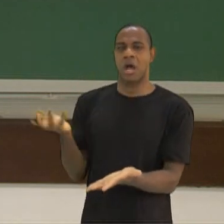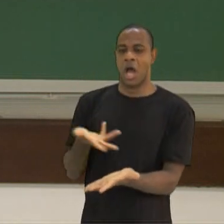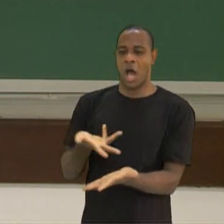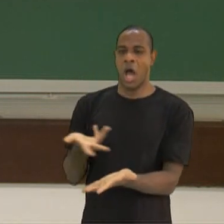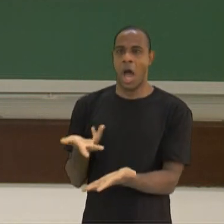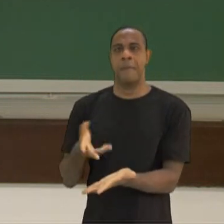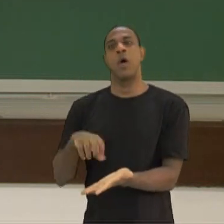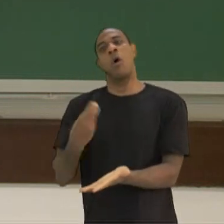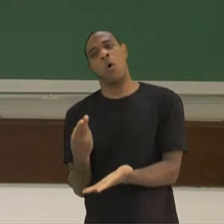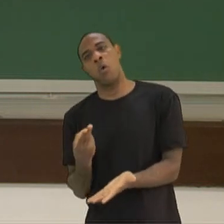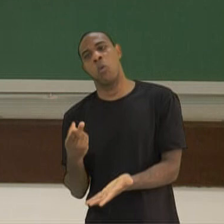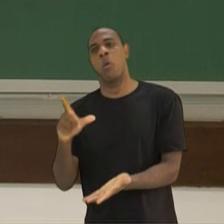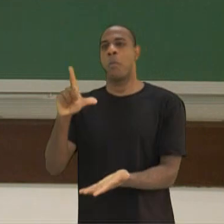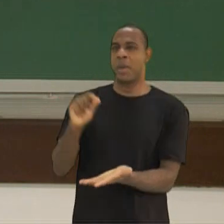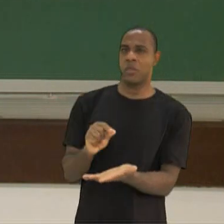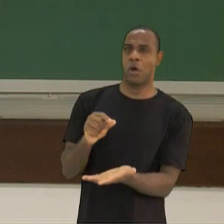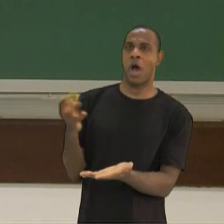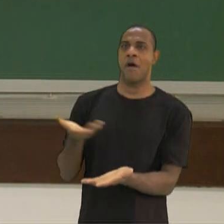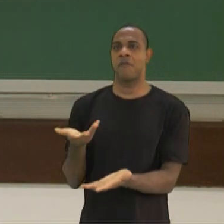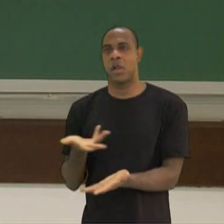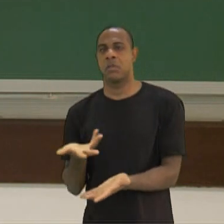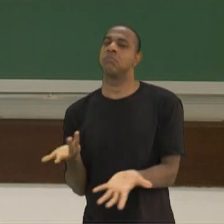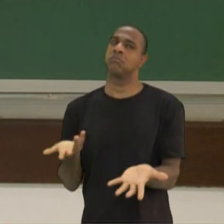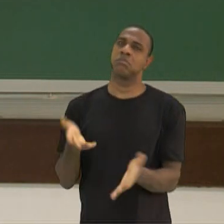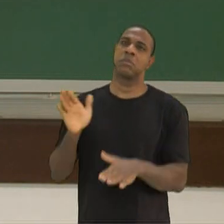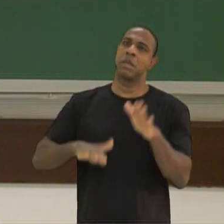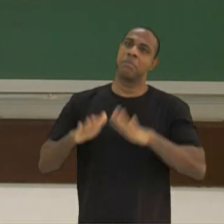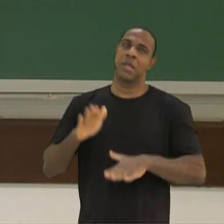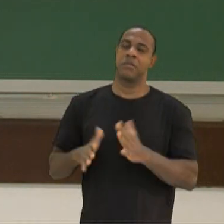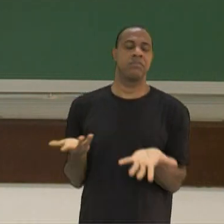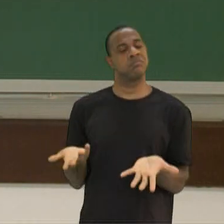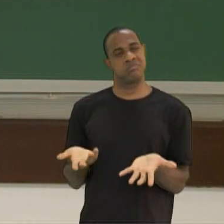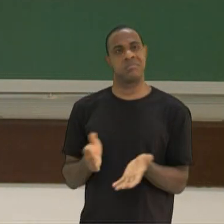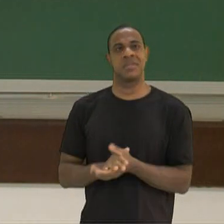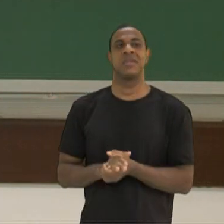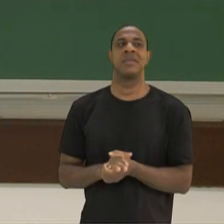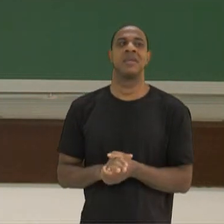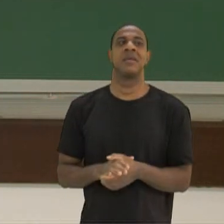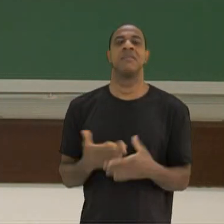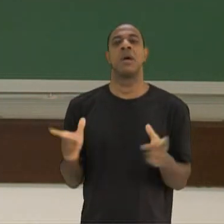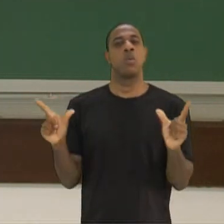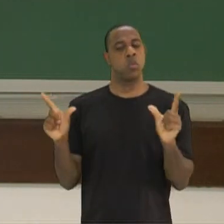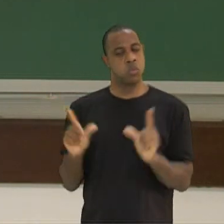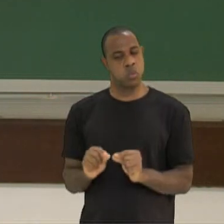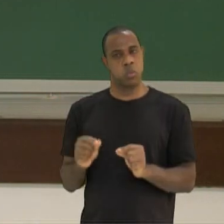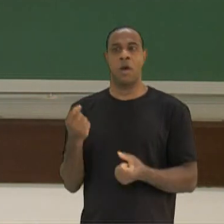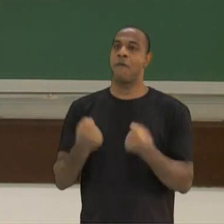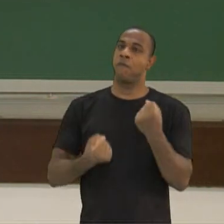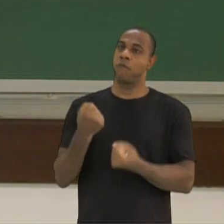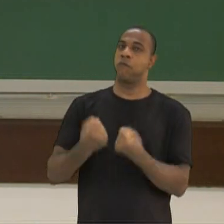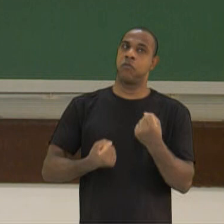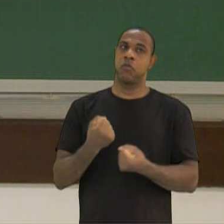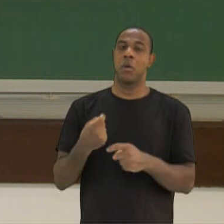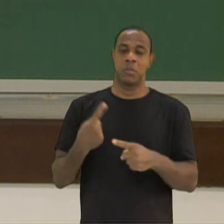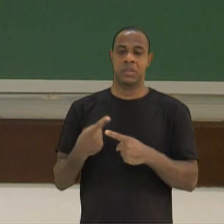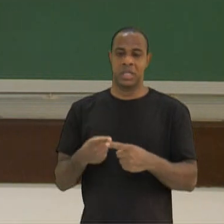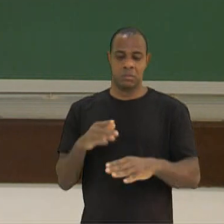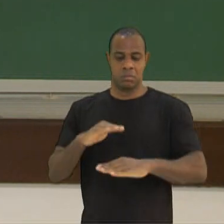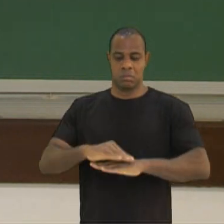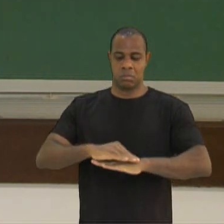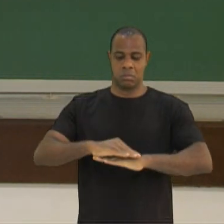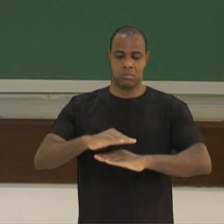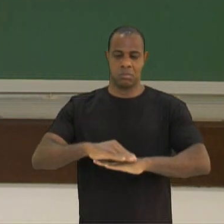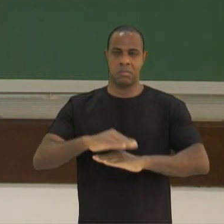uma maior velocidade. Vai ter momentos em que esse carro vai precisar reduzir. Por quê? Porque tem uma lombada, porque